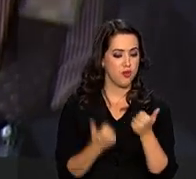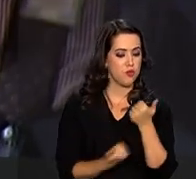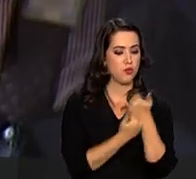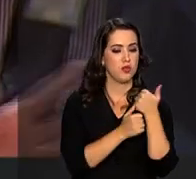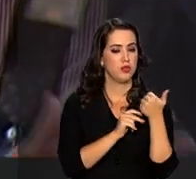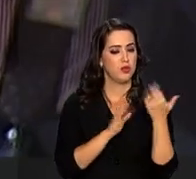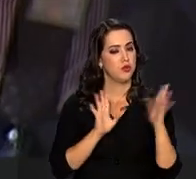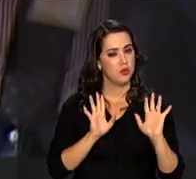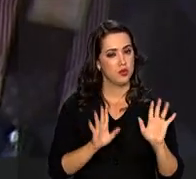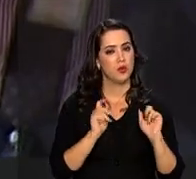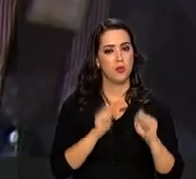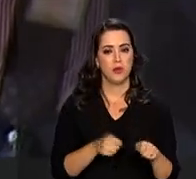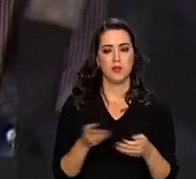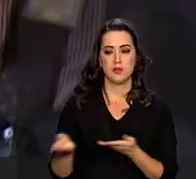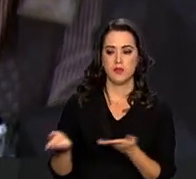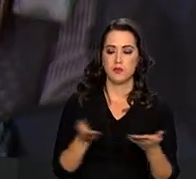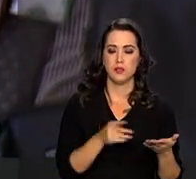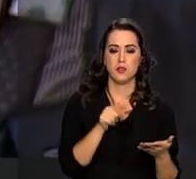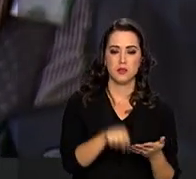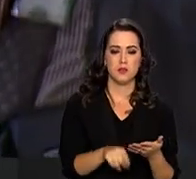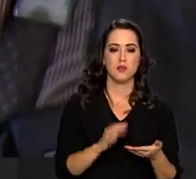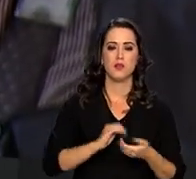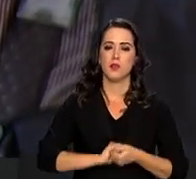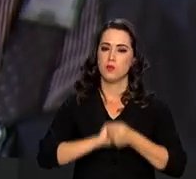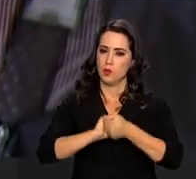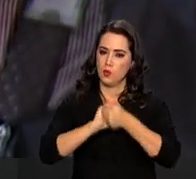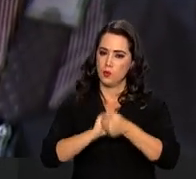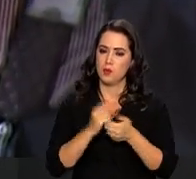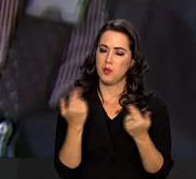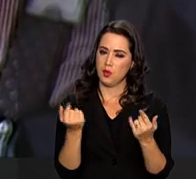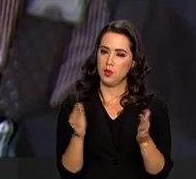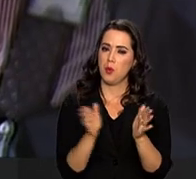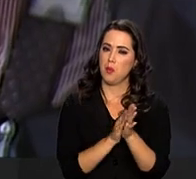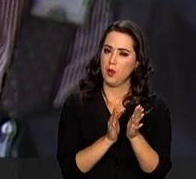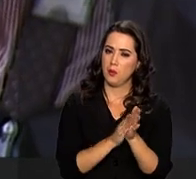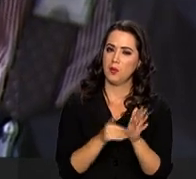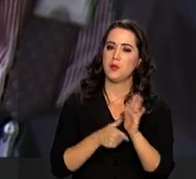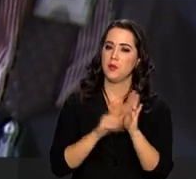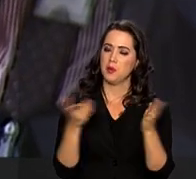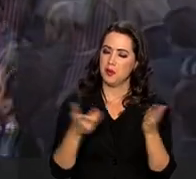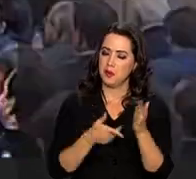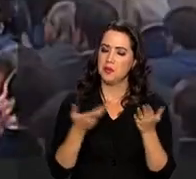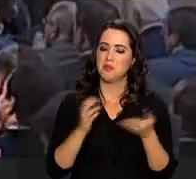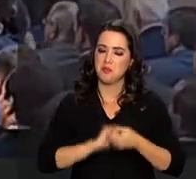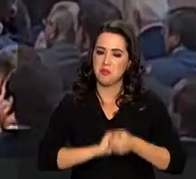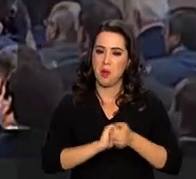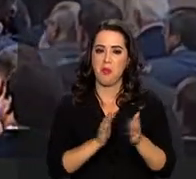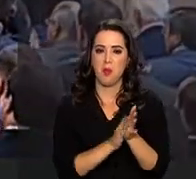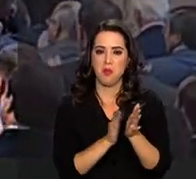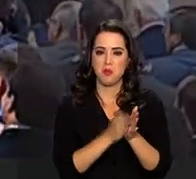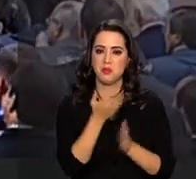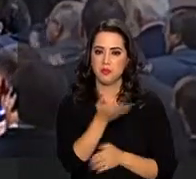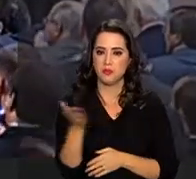República, eu possa vir aqui e receber as mesmas palmas que recebi nesse momento.